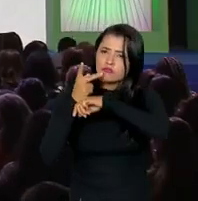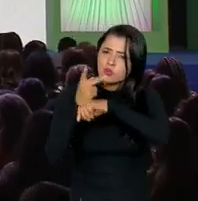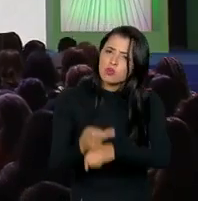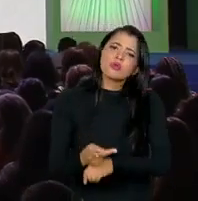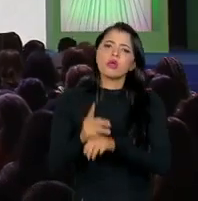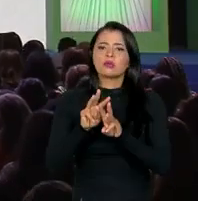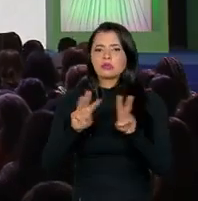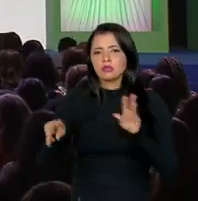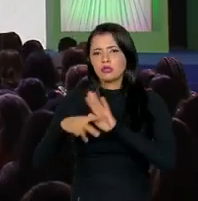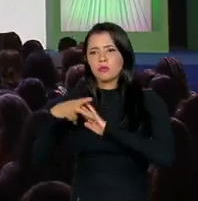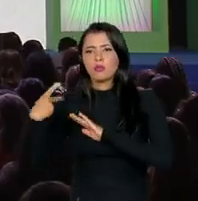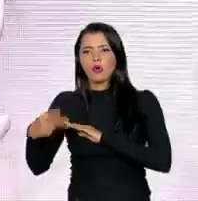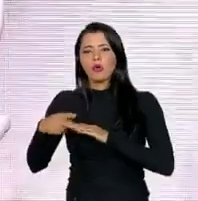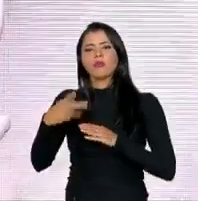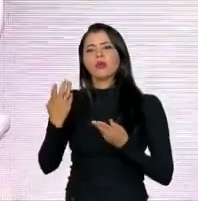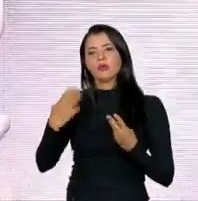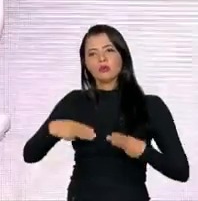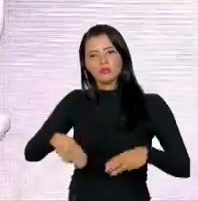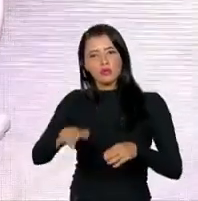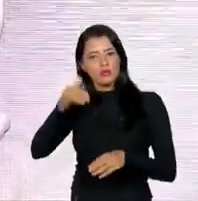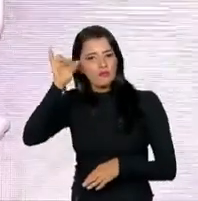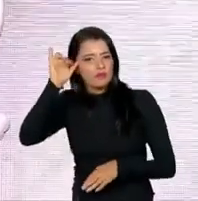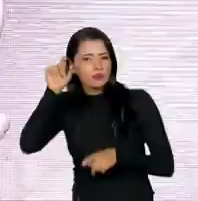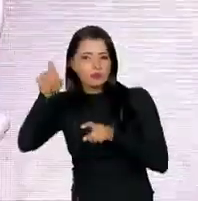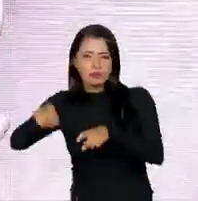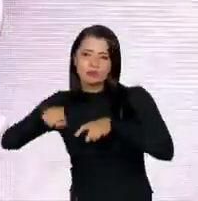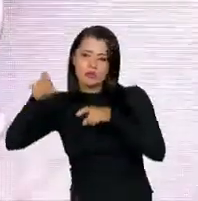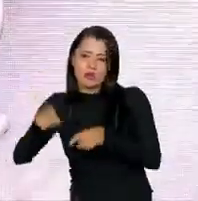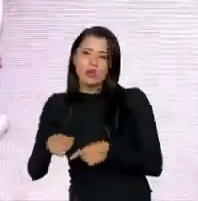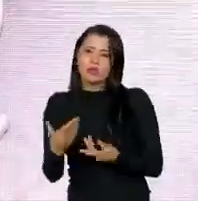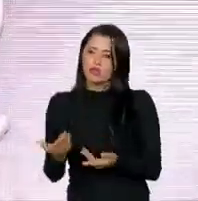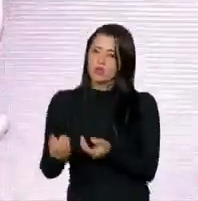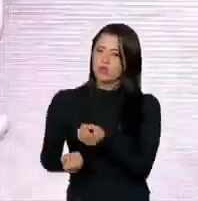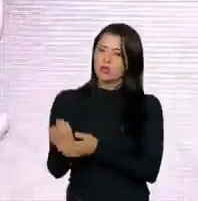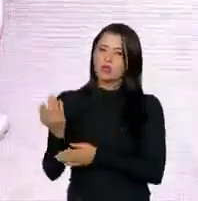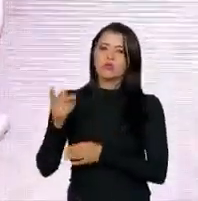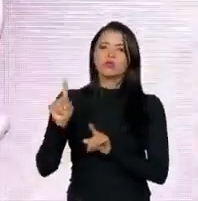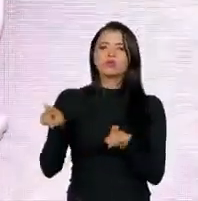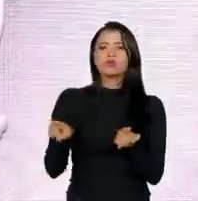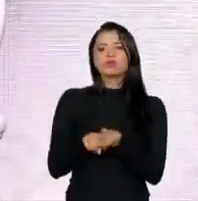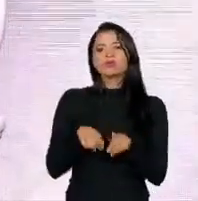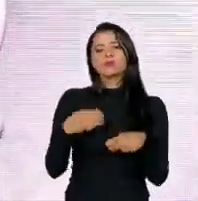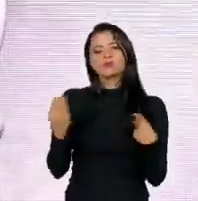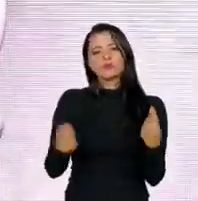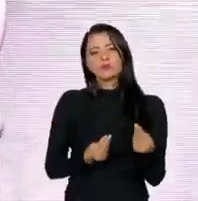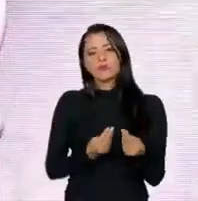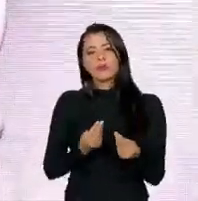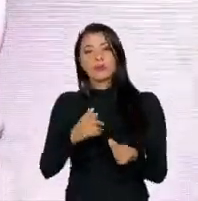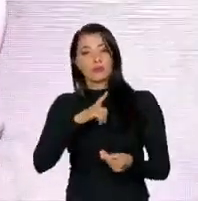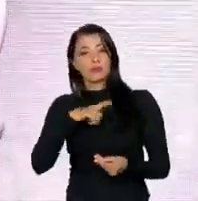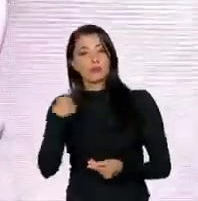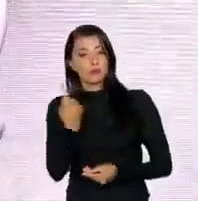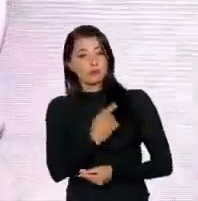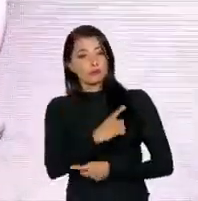no site do Ministério da Fazenda, enfim, esse é um plano em construção, mas que